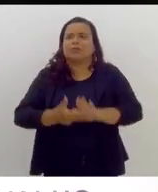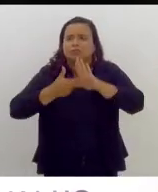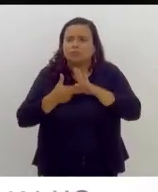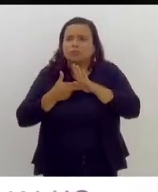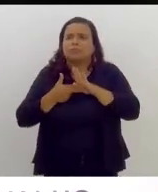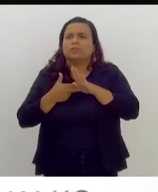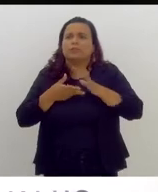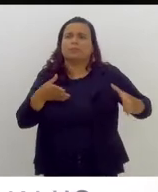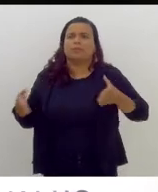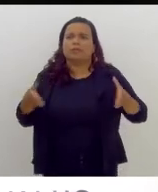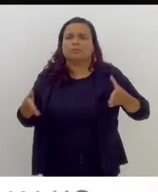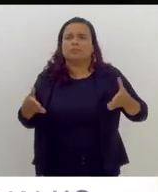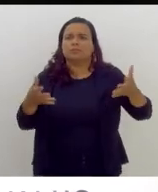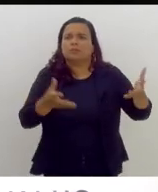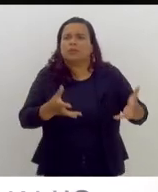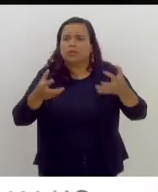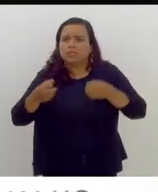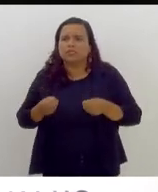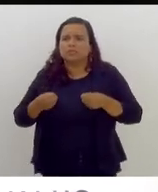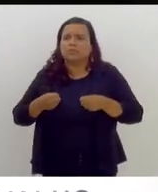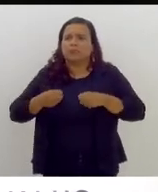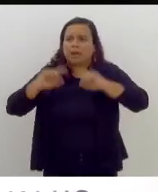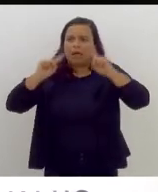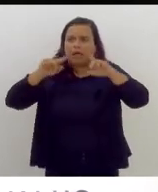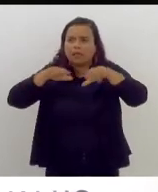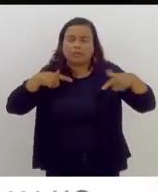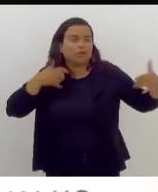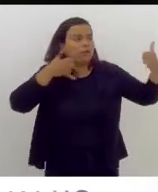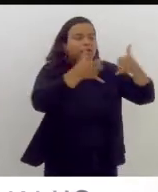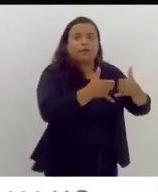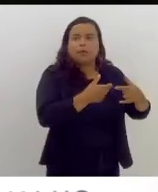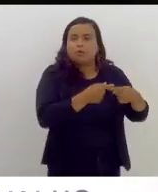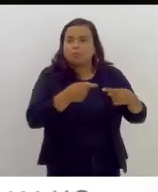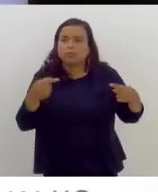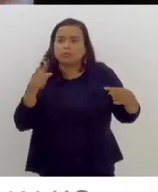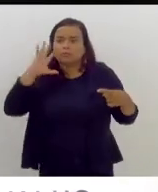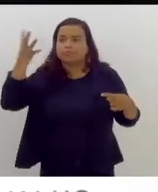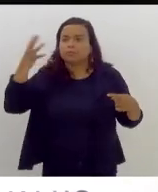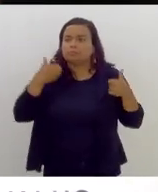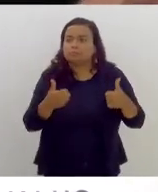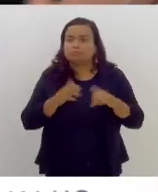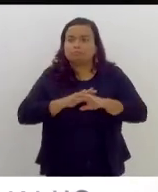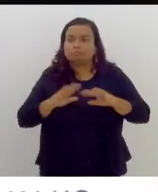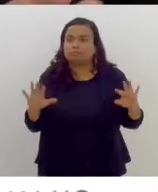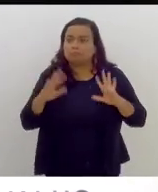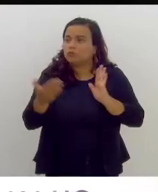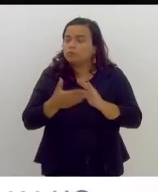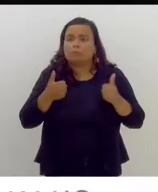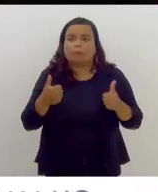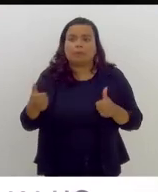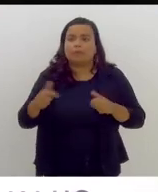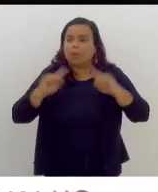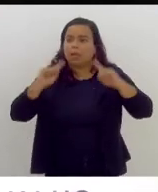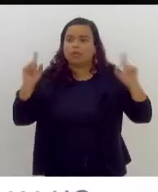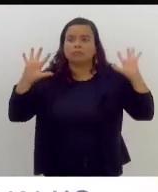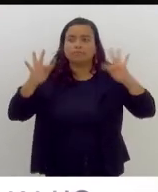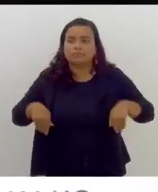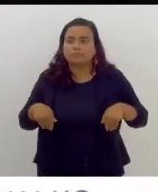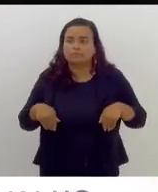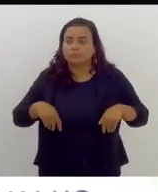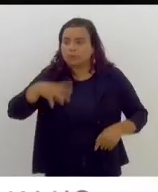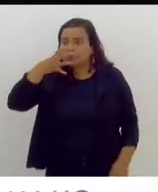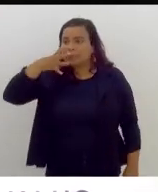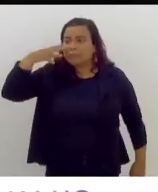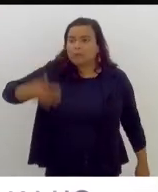mandato, recebi um monte de demandas, liguei para ele, uma semana depois, resolveu tudo. É incrível